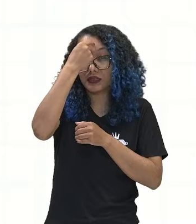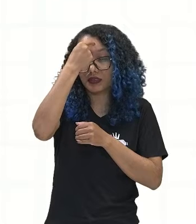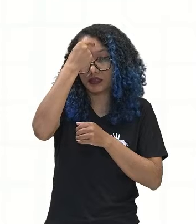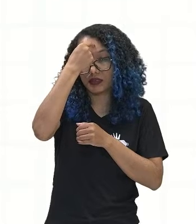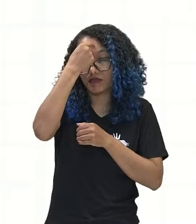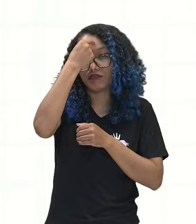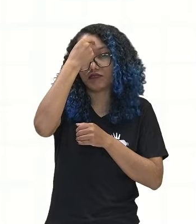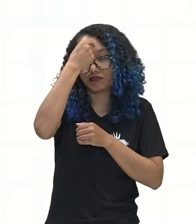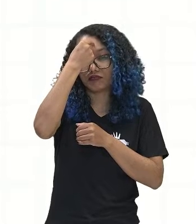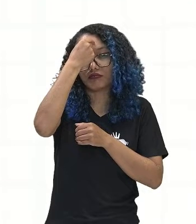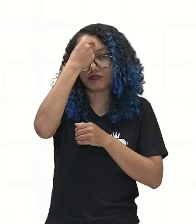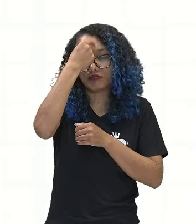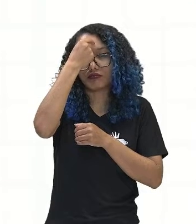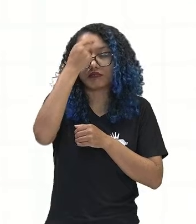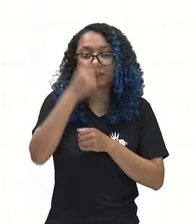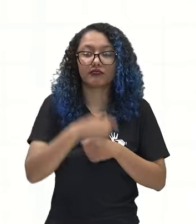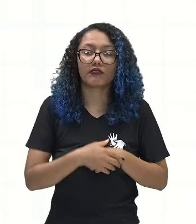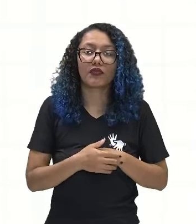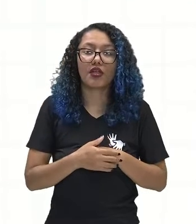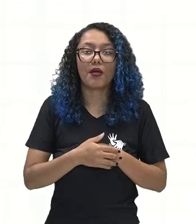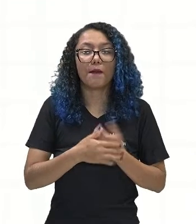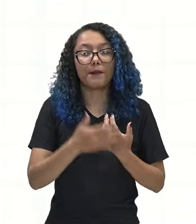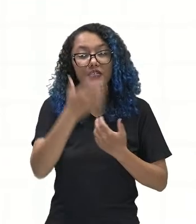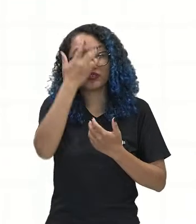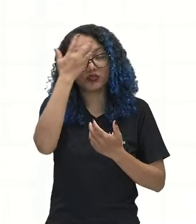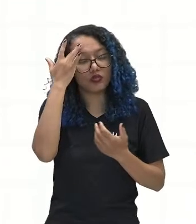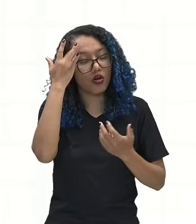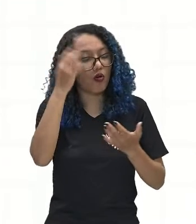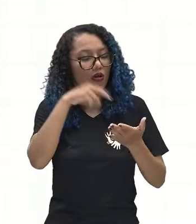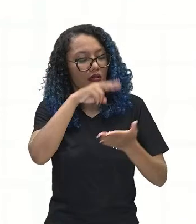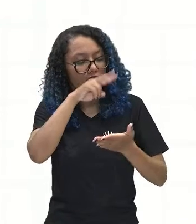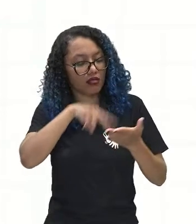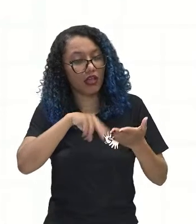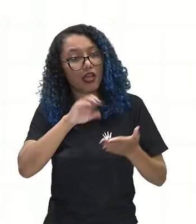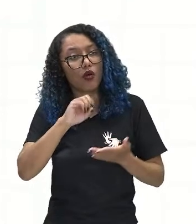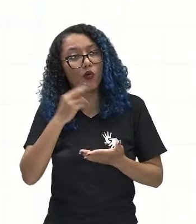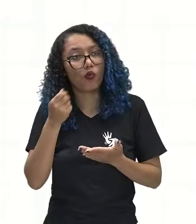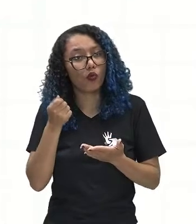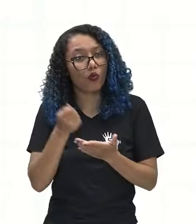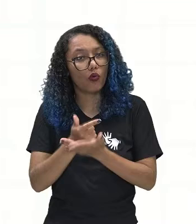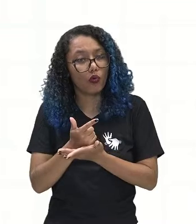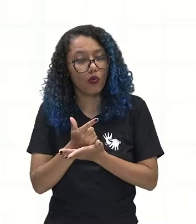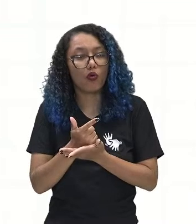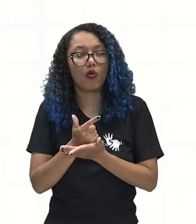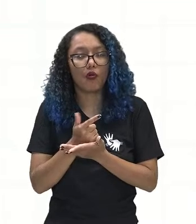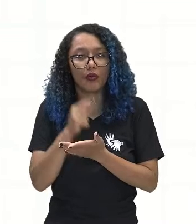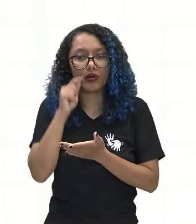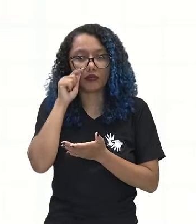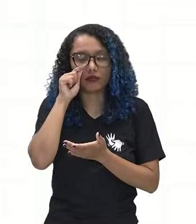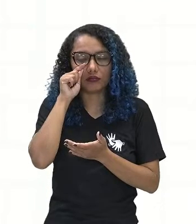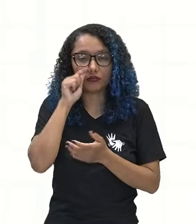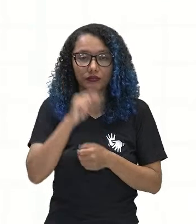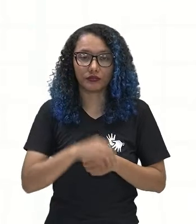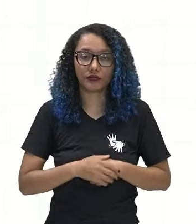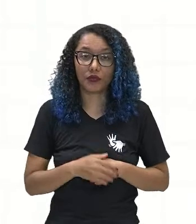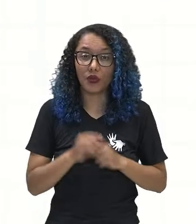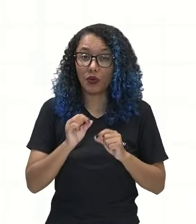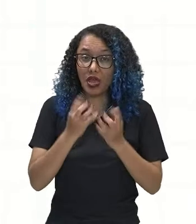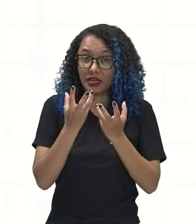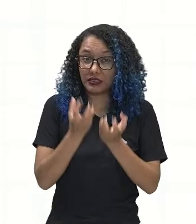do leitor, né, do consumidor, da pessoa, para a aceitação de afirmações como